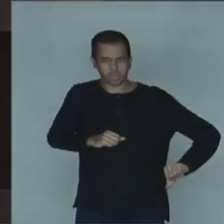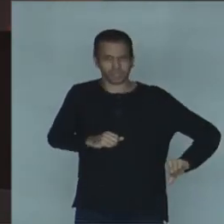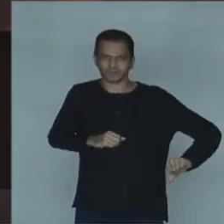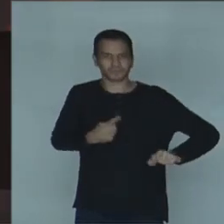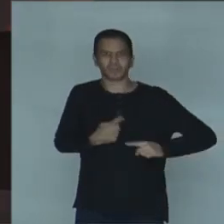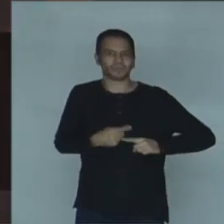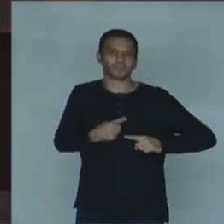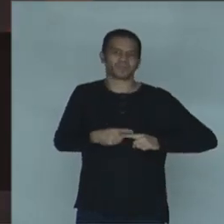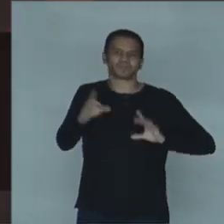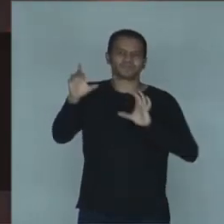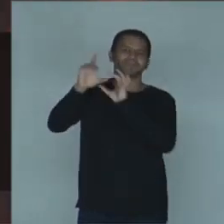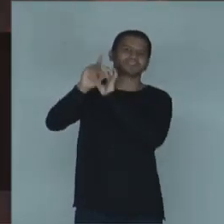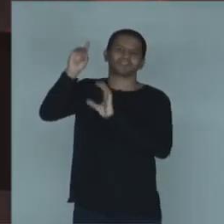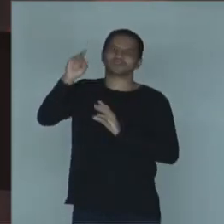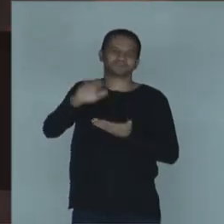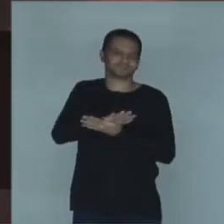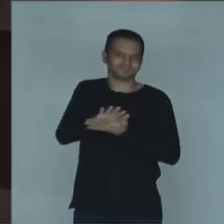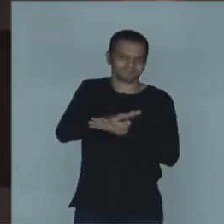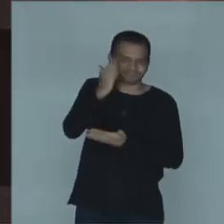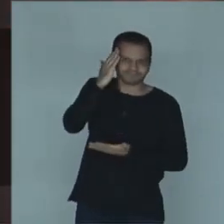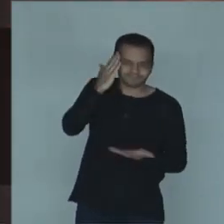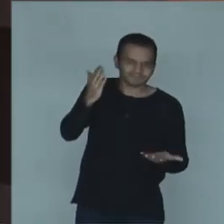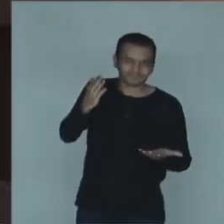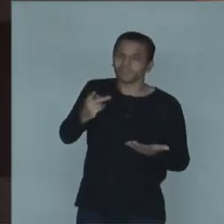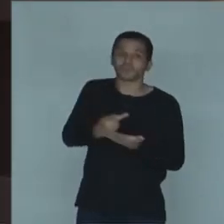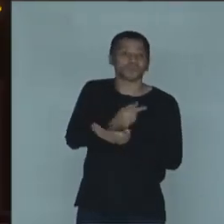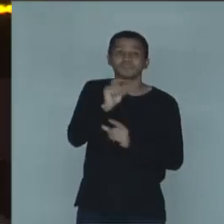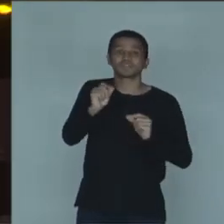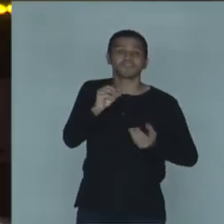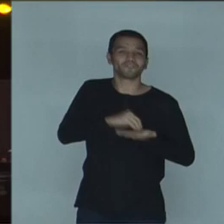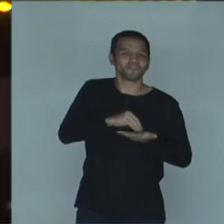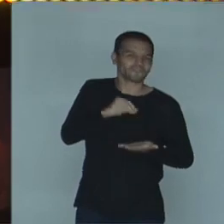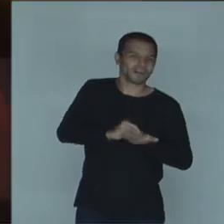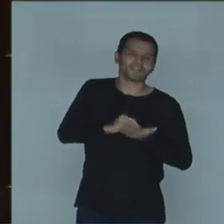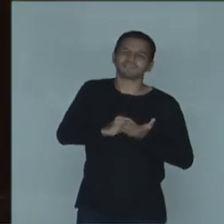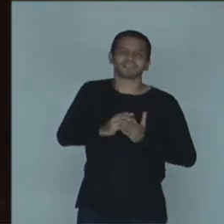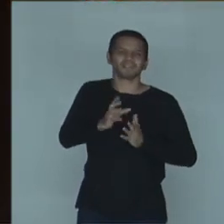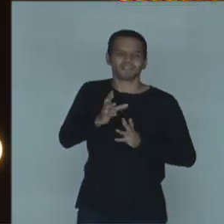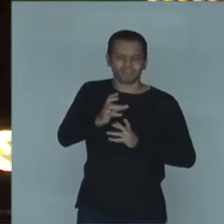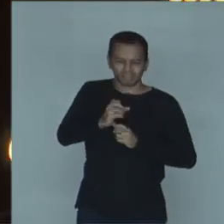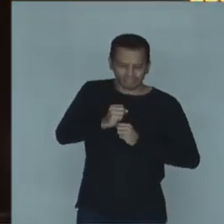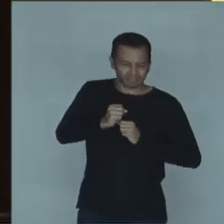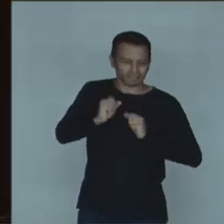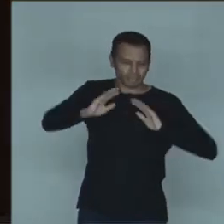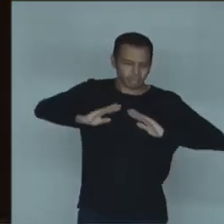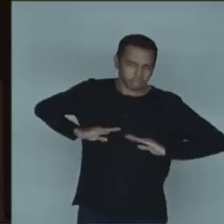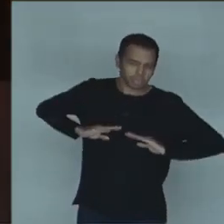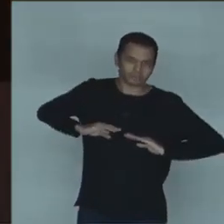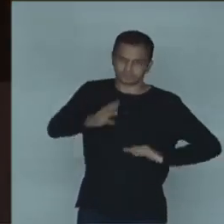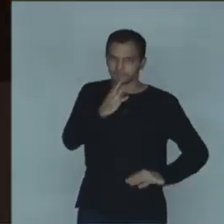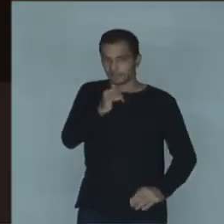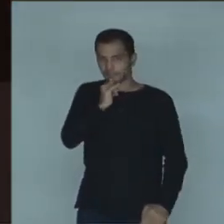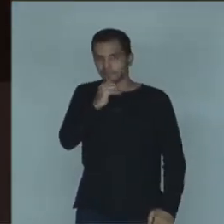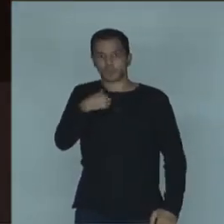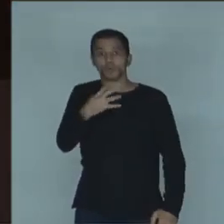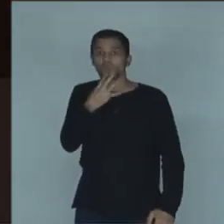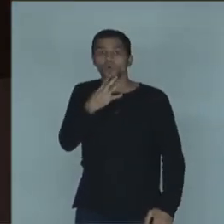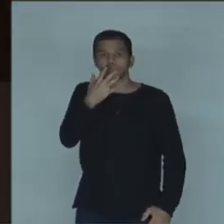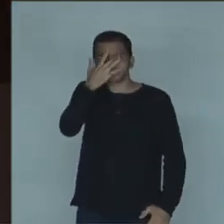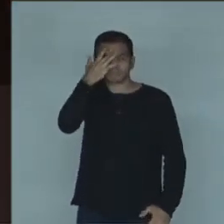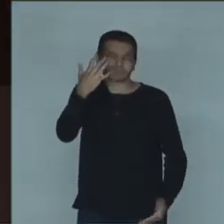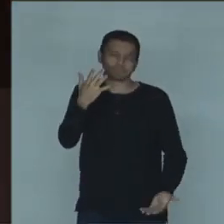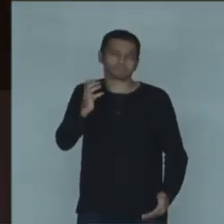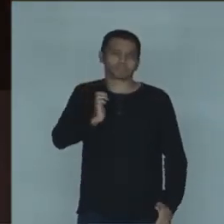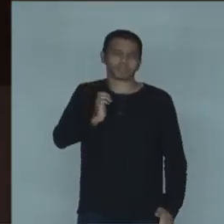satisfação que esperava Oi e aí Paty frustração eu conheço gente milionário que o Álvaro ficar